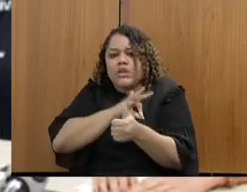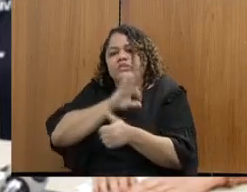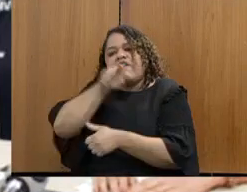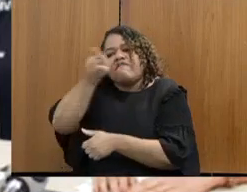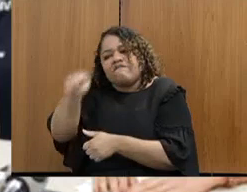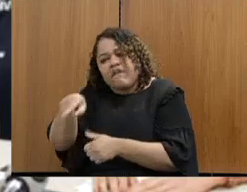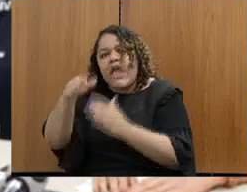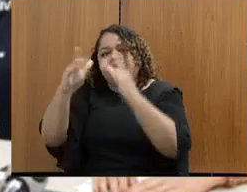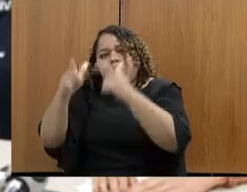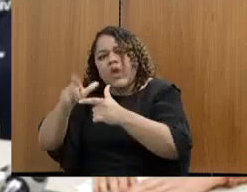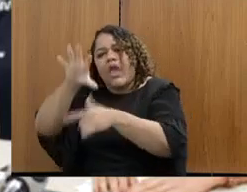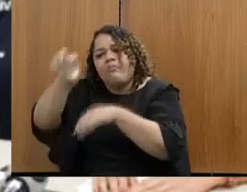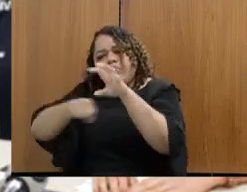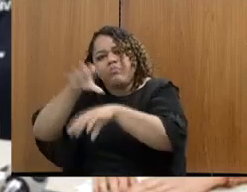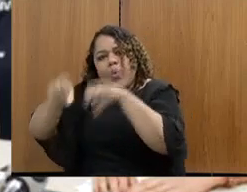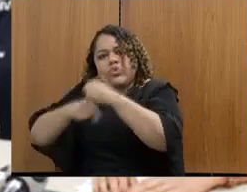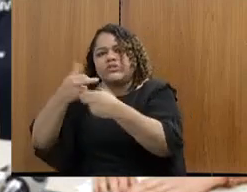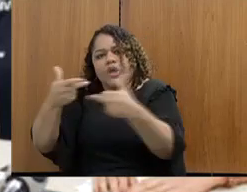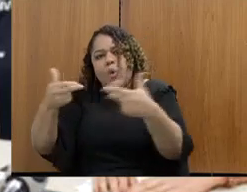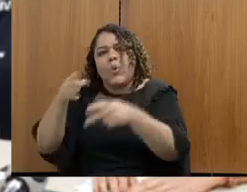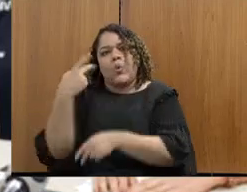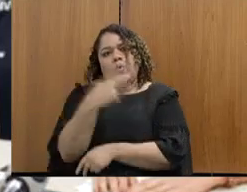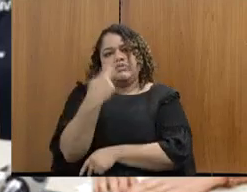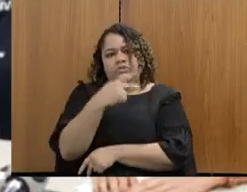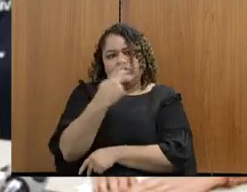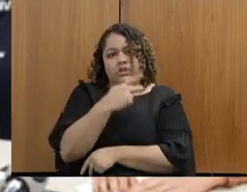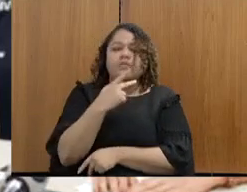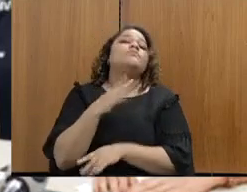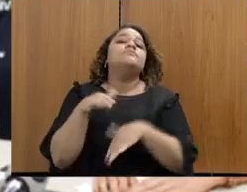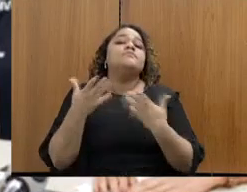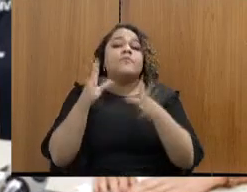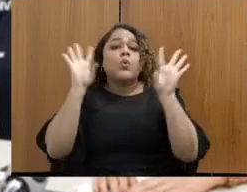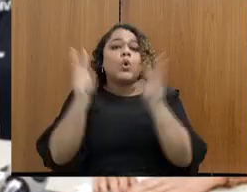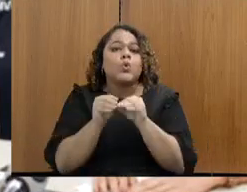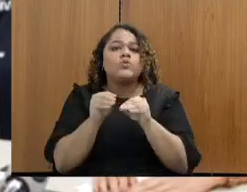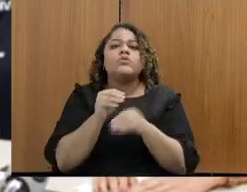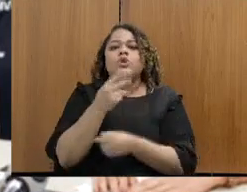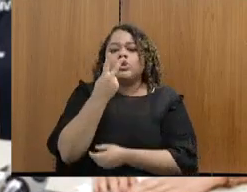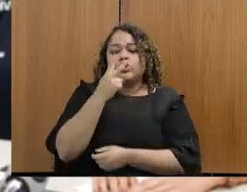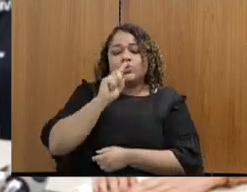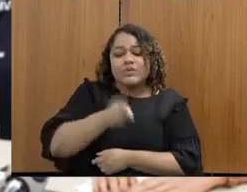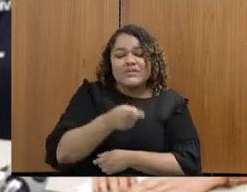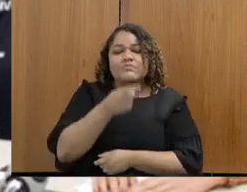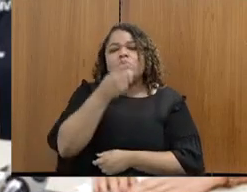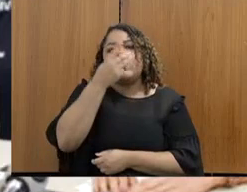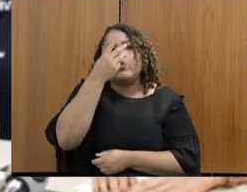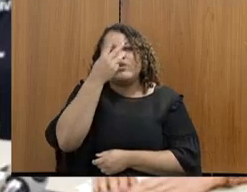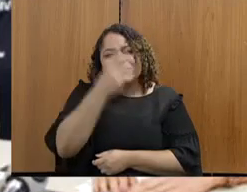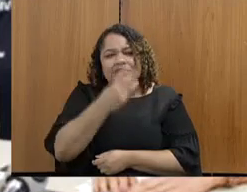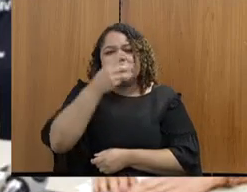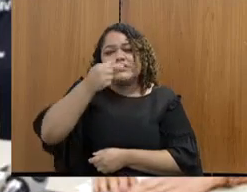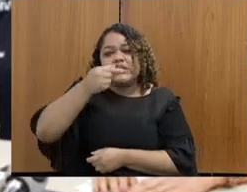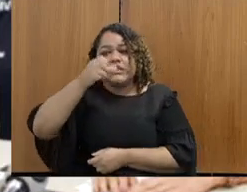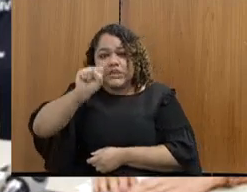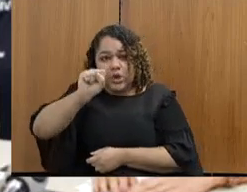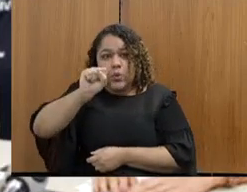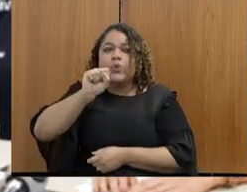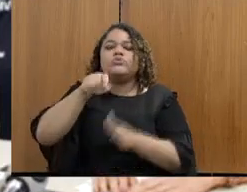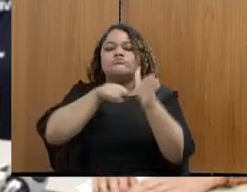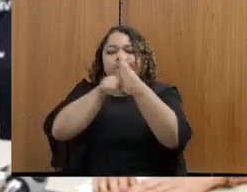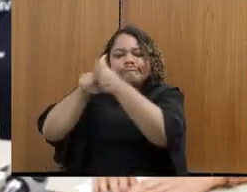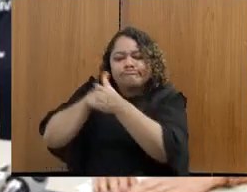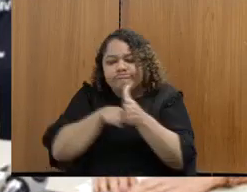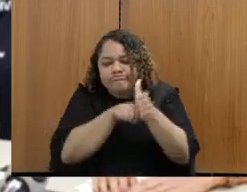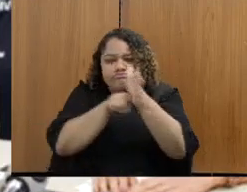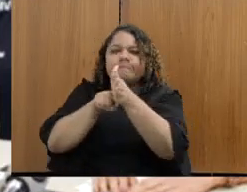então nós tivemos com isso conclusão de 2.378 inquéritos policiais vsando sobre violência doméstica e